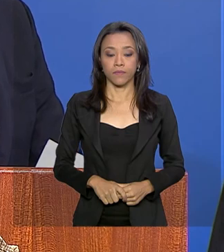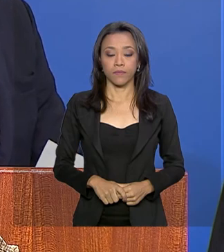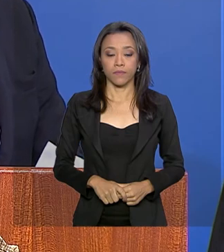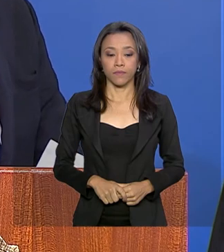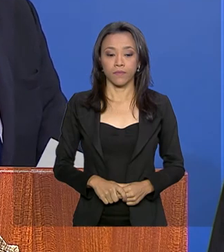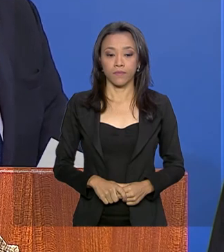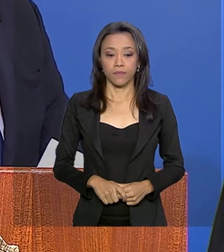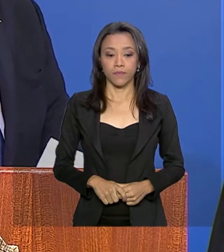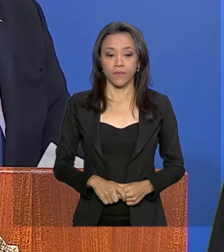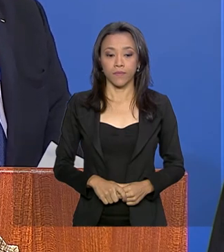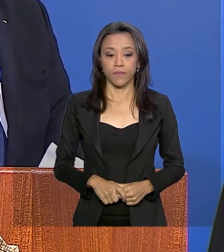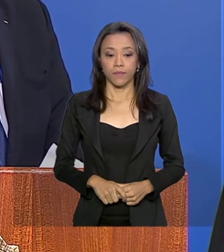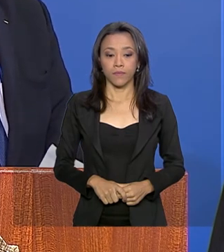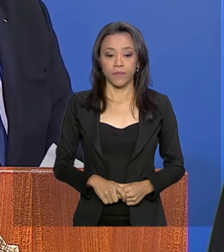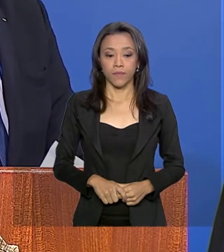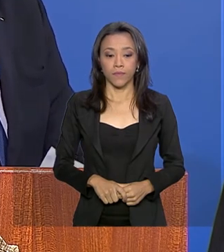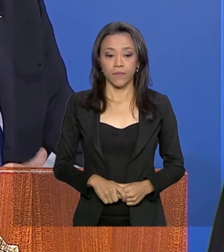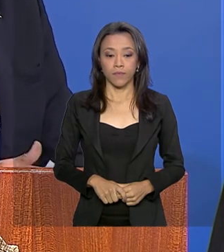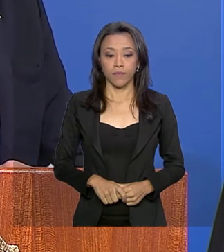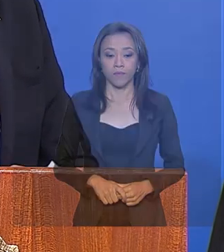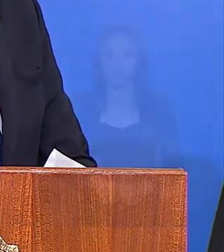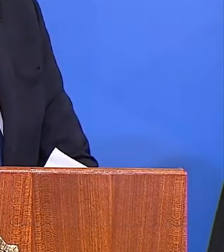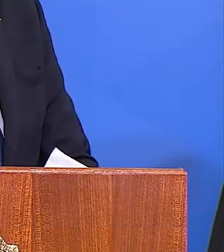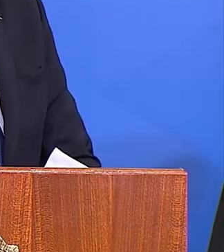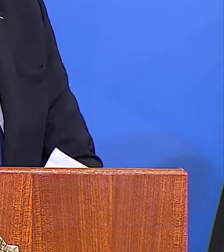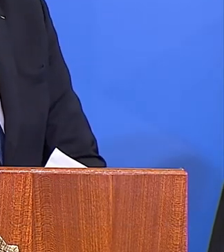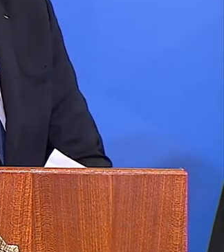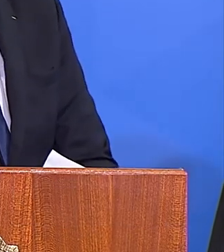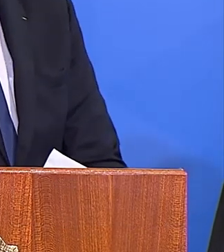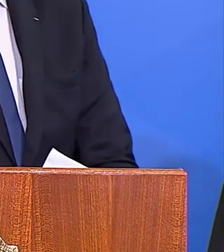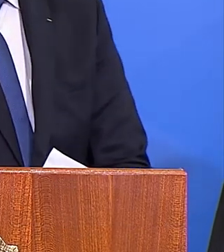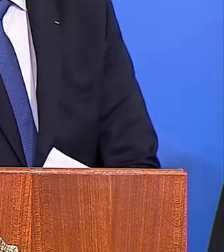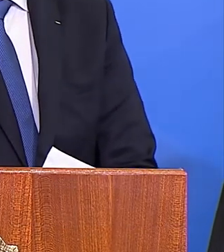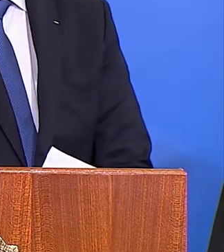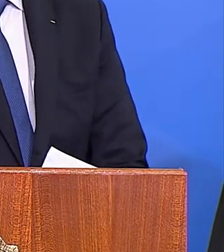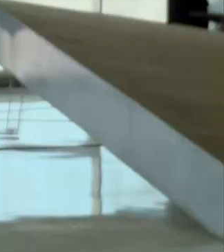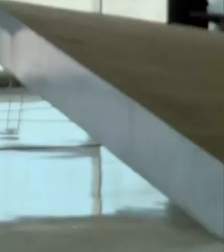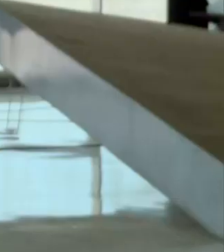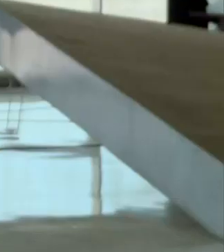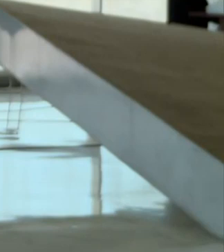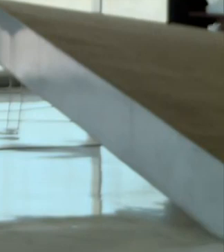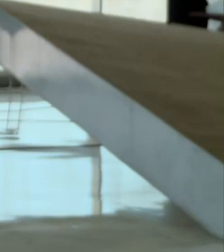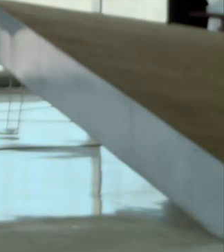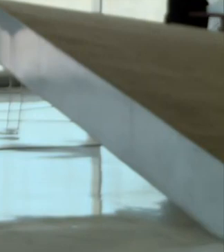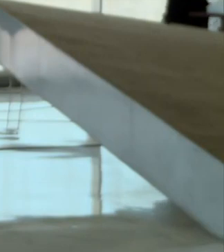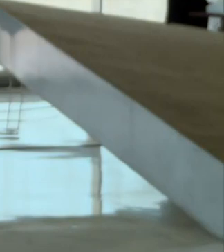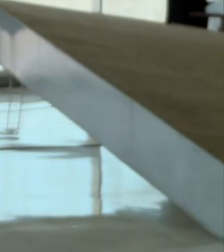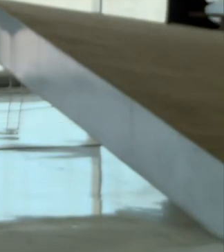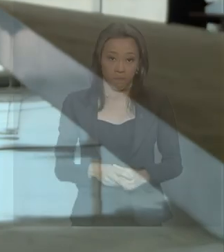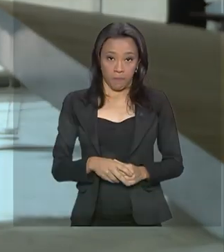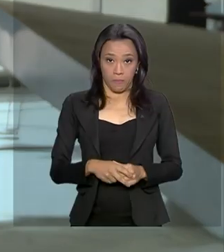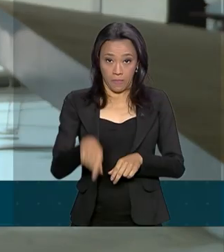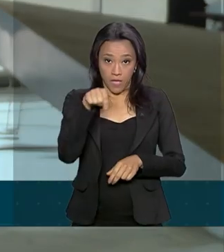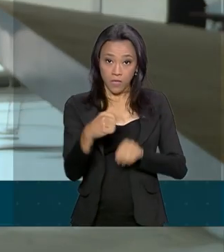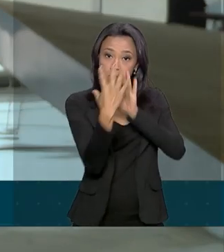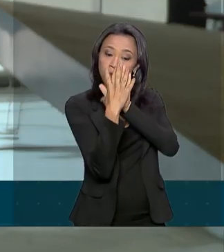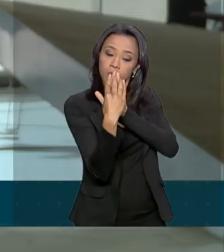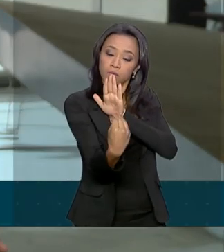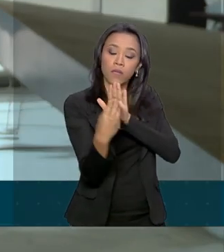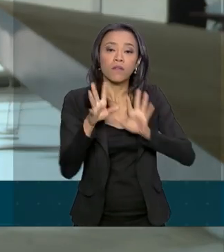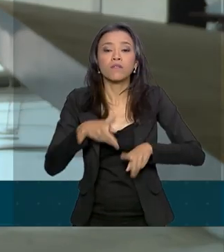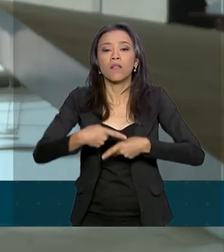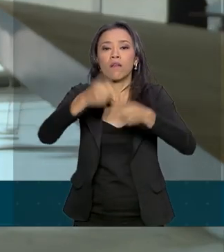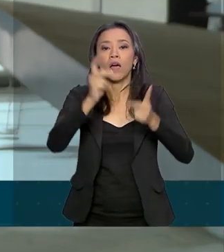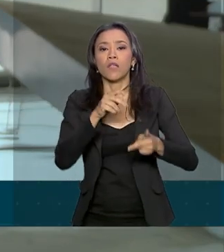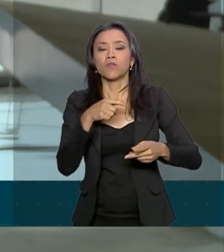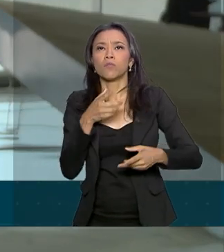e da pobreza, da ignorância, obviamente, é o conhecimento. Inicialmente, o modelo será levado para regiões que